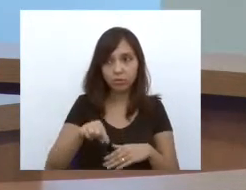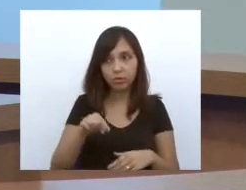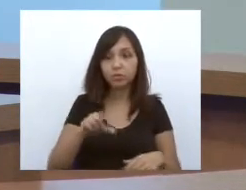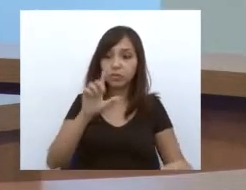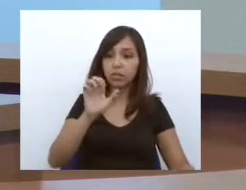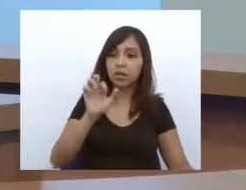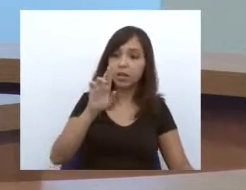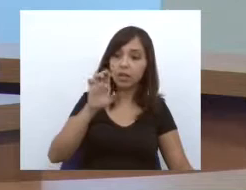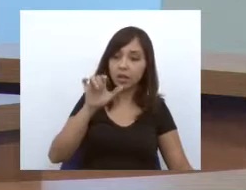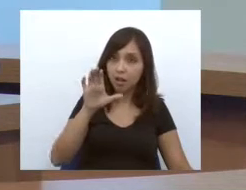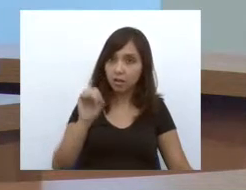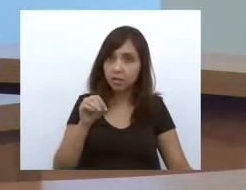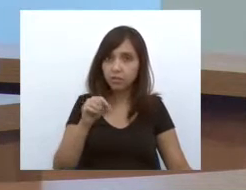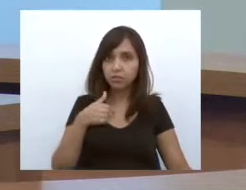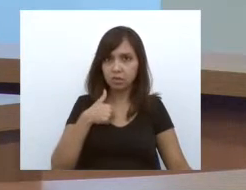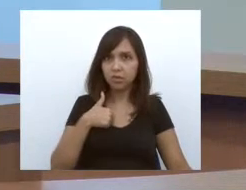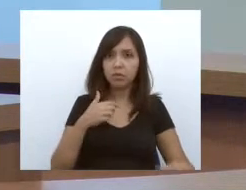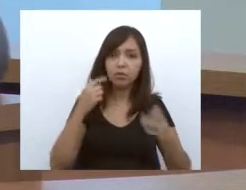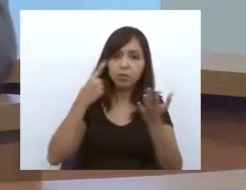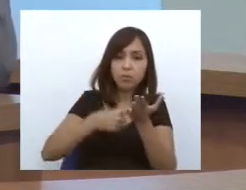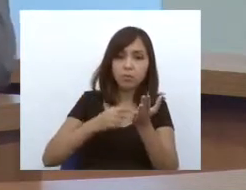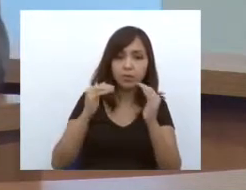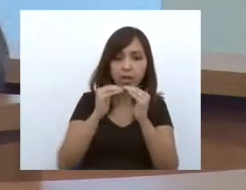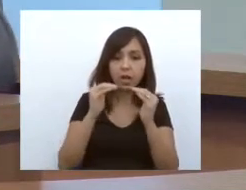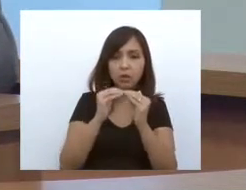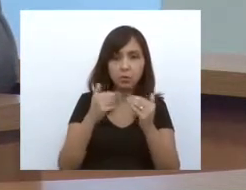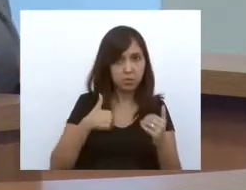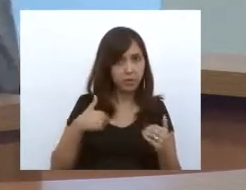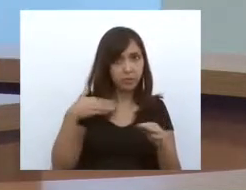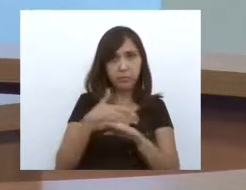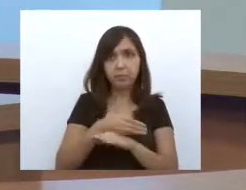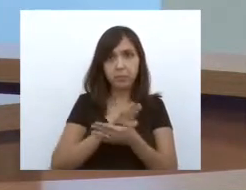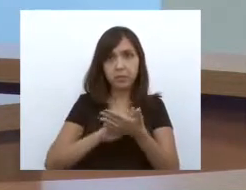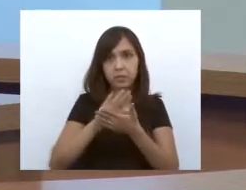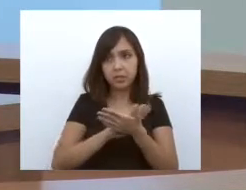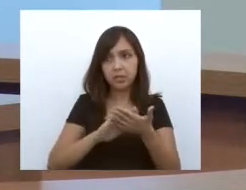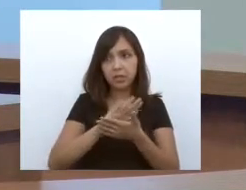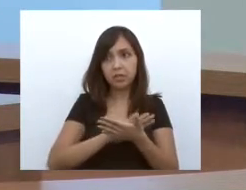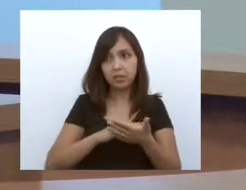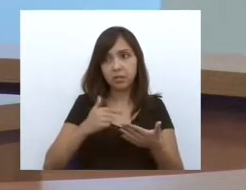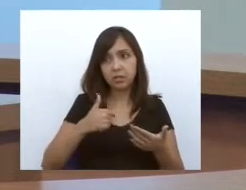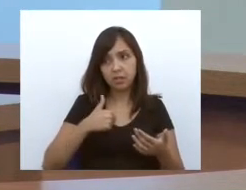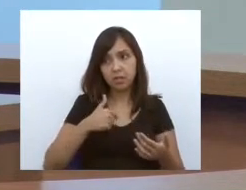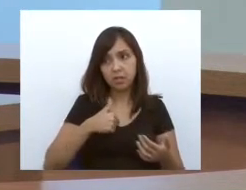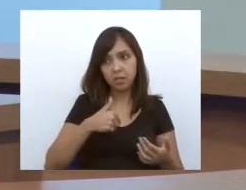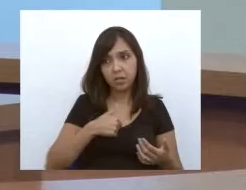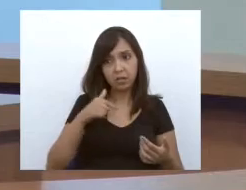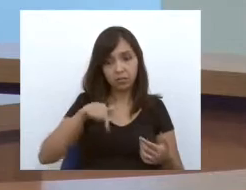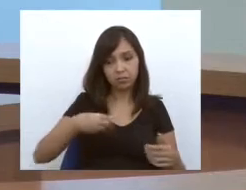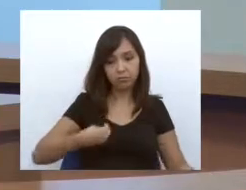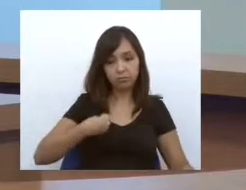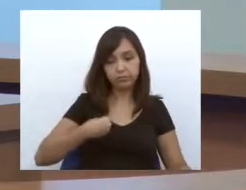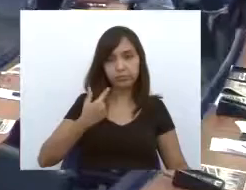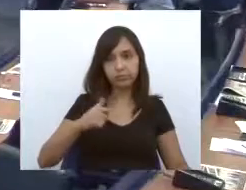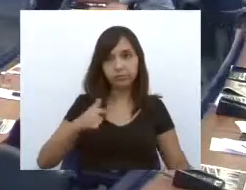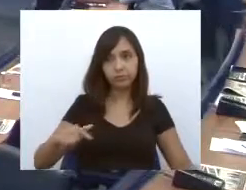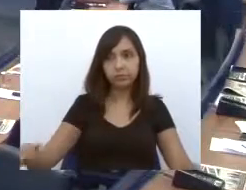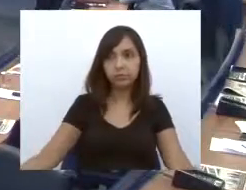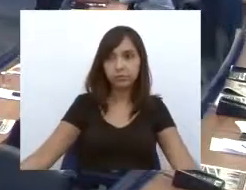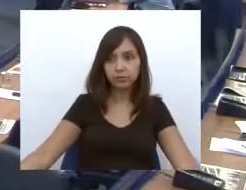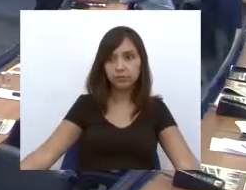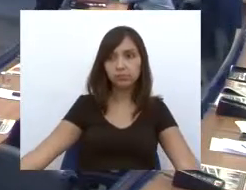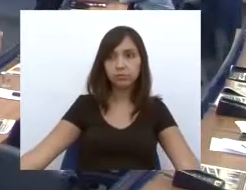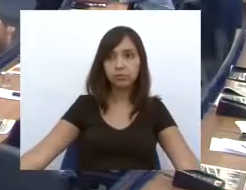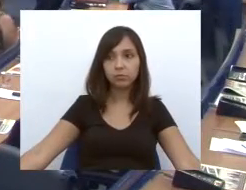Laércio Sandes diga como foi que eu participei de reunião de acordo hoje, porque eu não participei. E meu espírito também não estava aqui. Questão de ordem, senhor